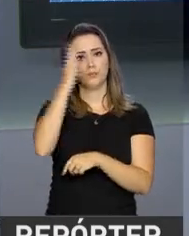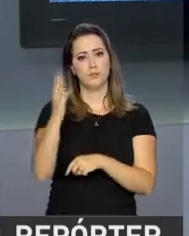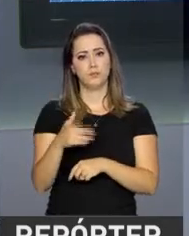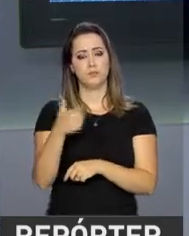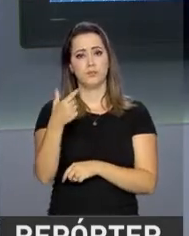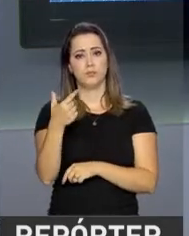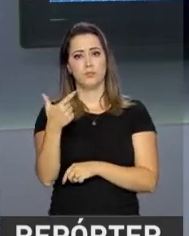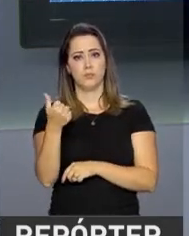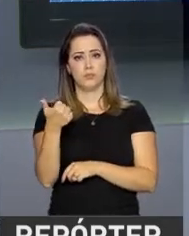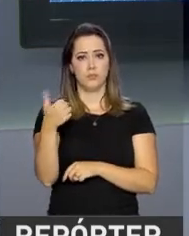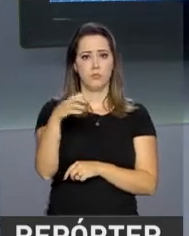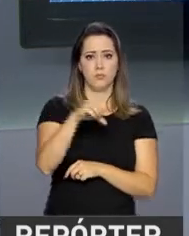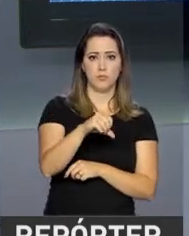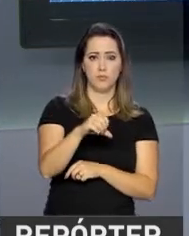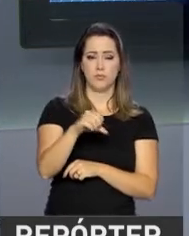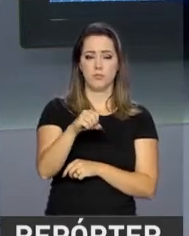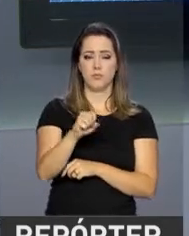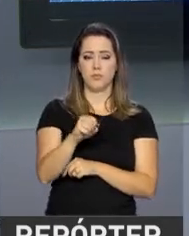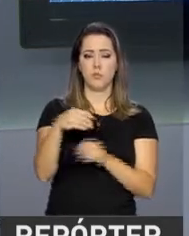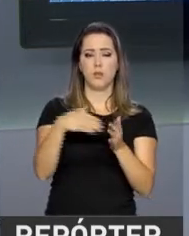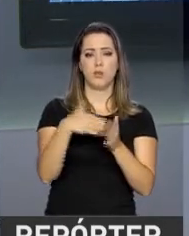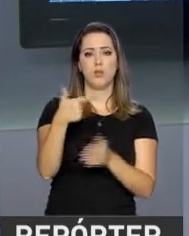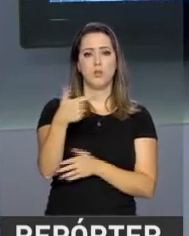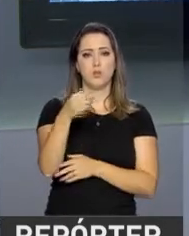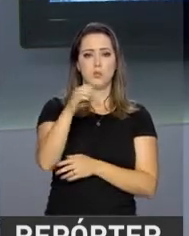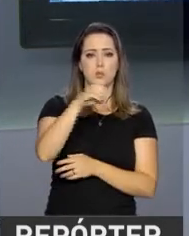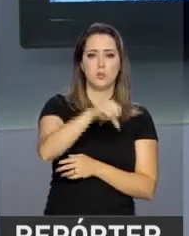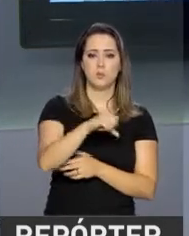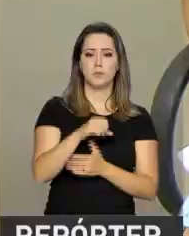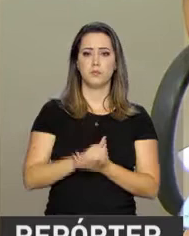entre 2018 e 2019